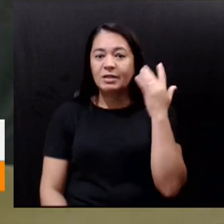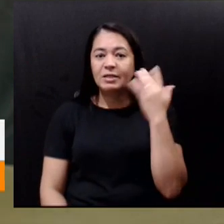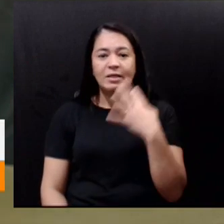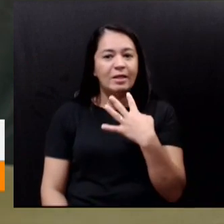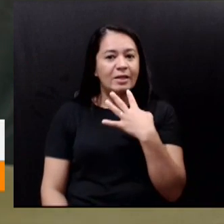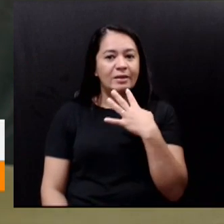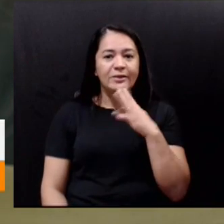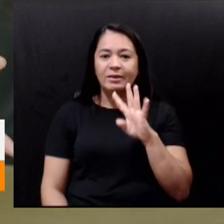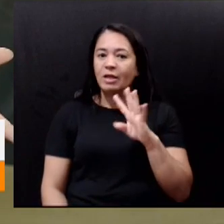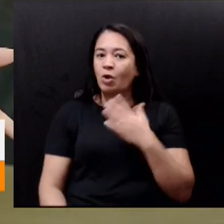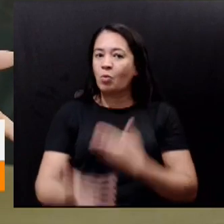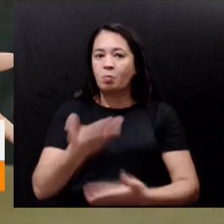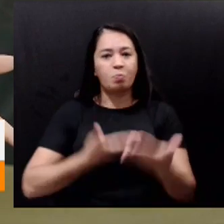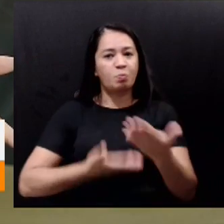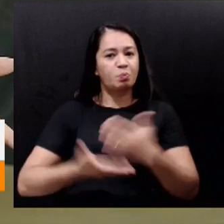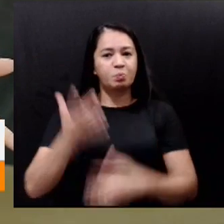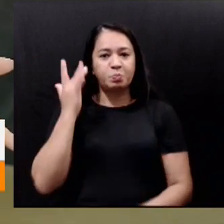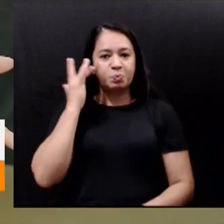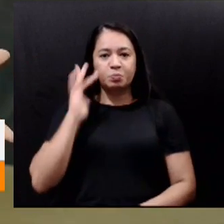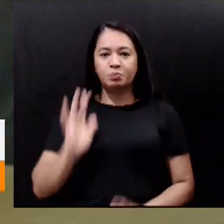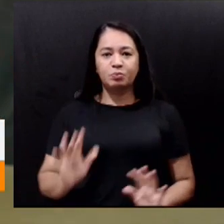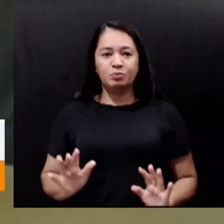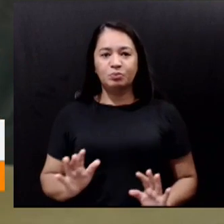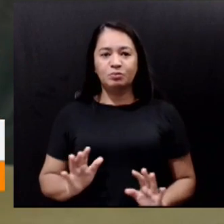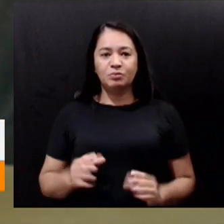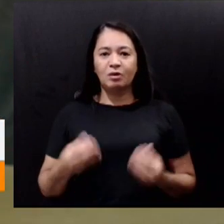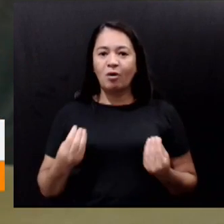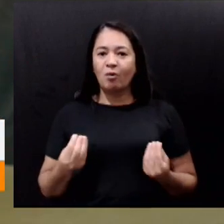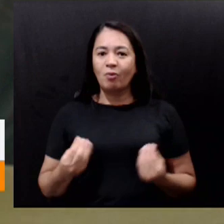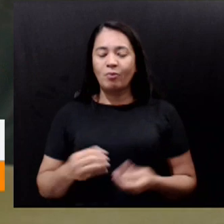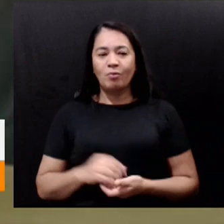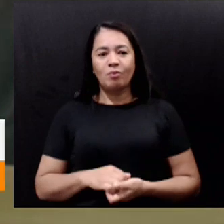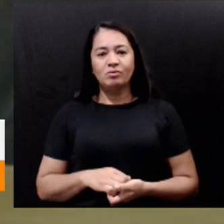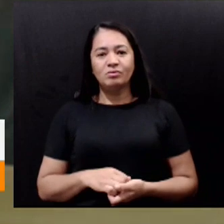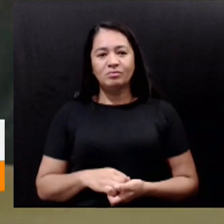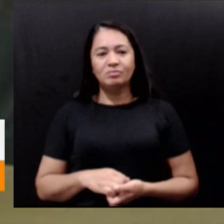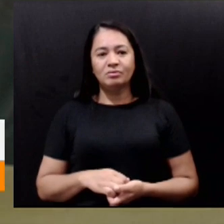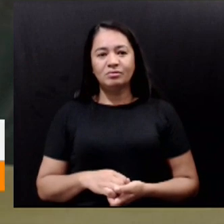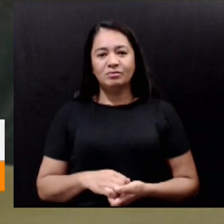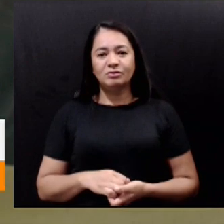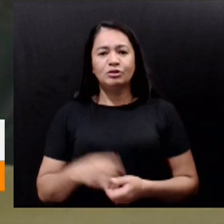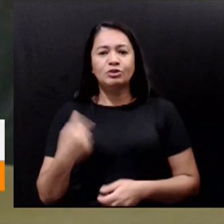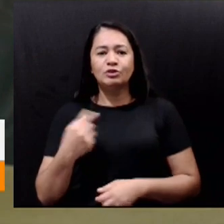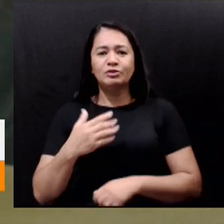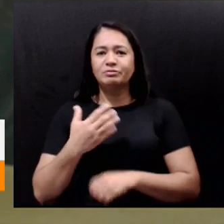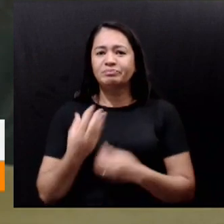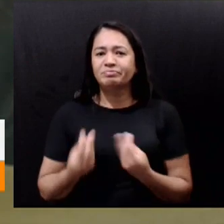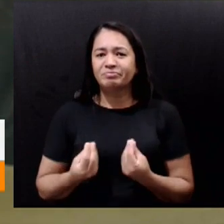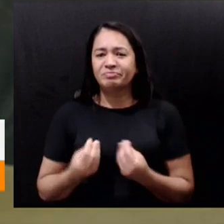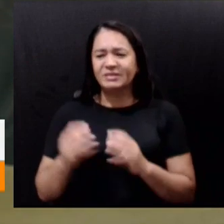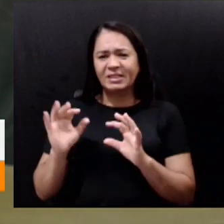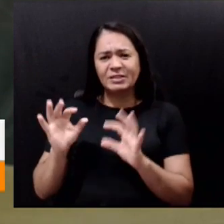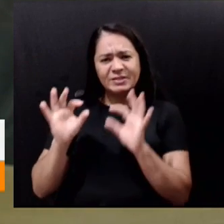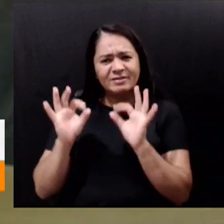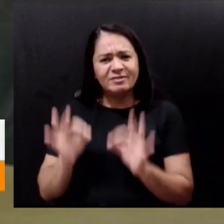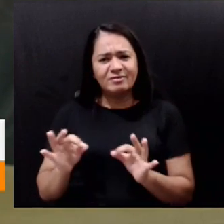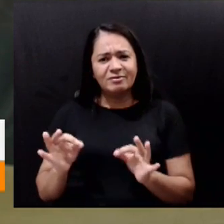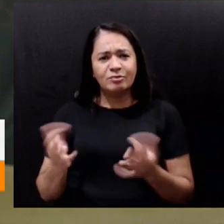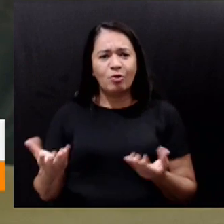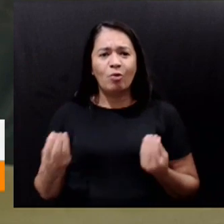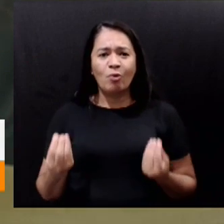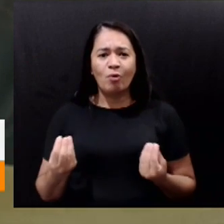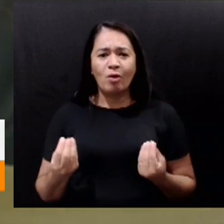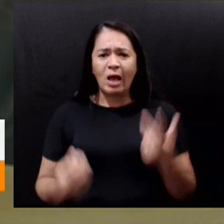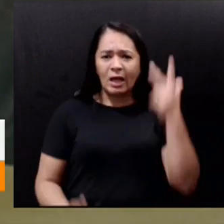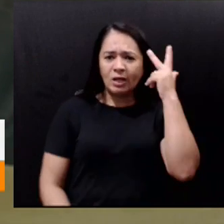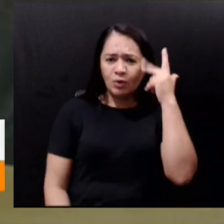si. Poxa vida, como que a gente faz, né? Isso está certo? Até que ponto é normal? Até que ponto a